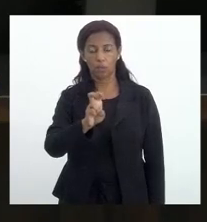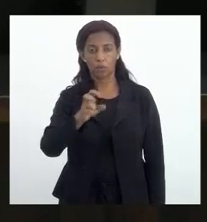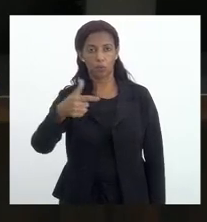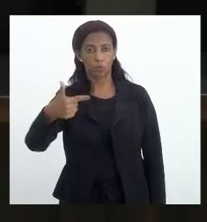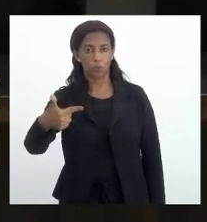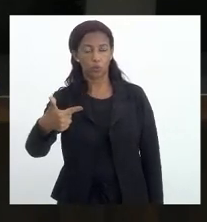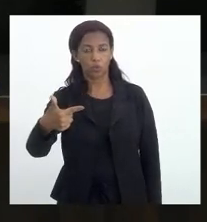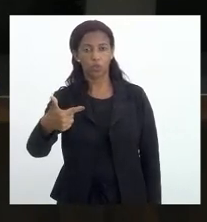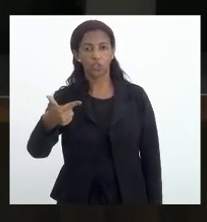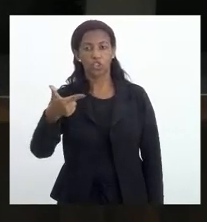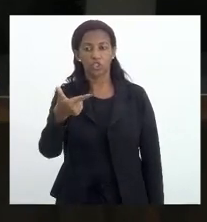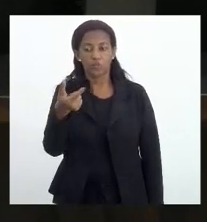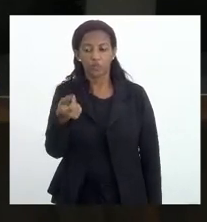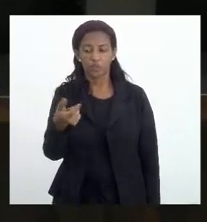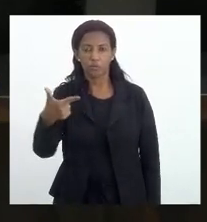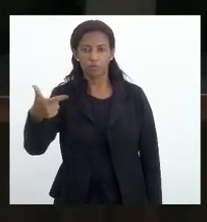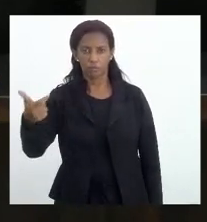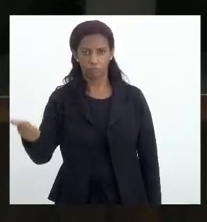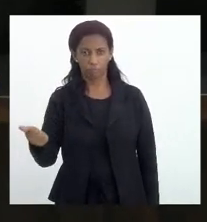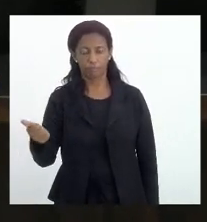4852 de 2021.